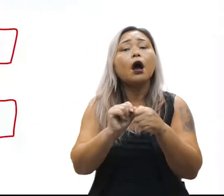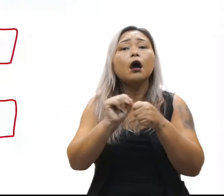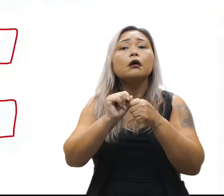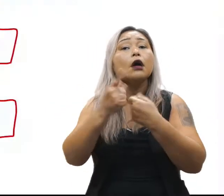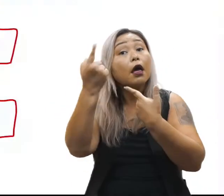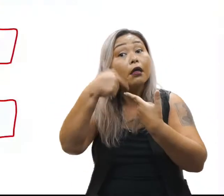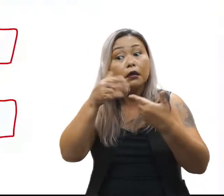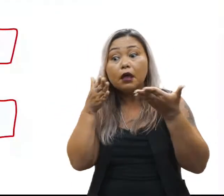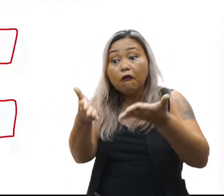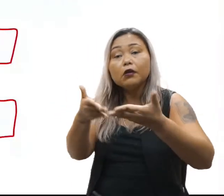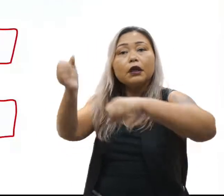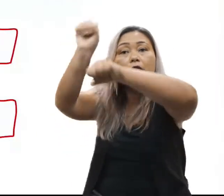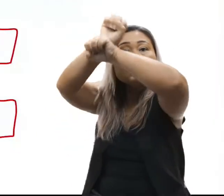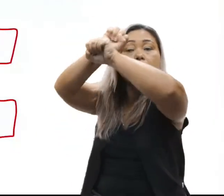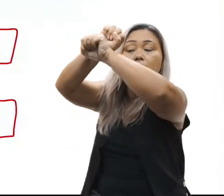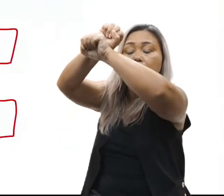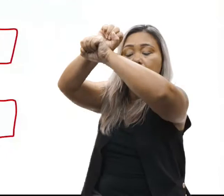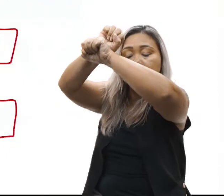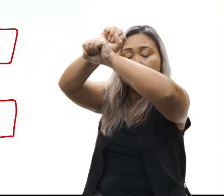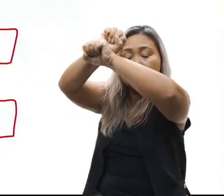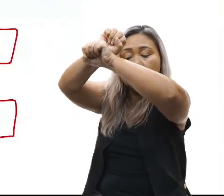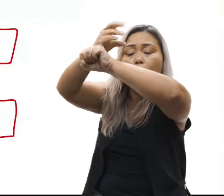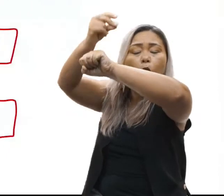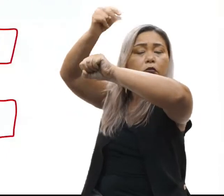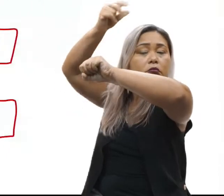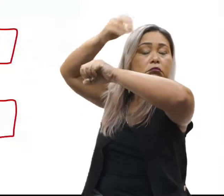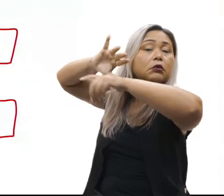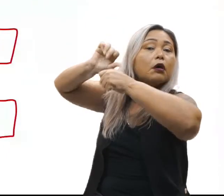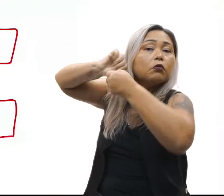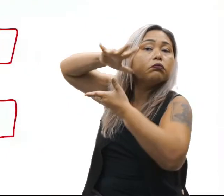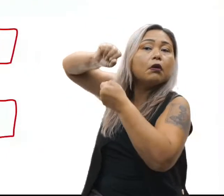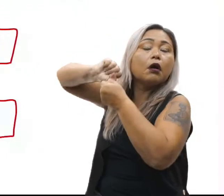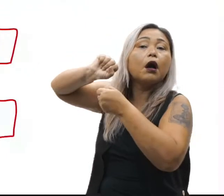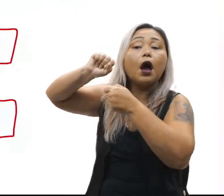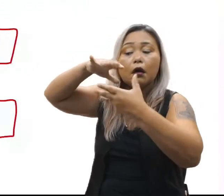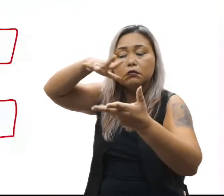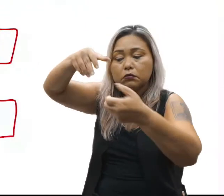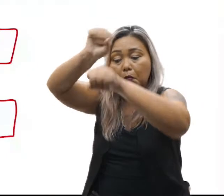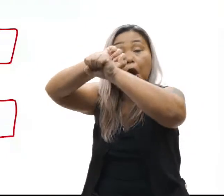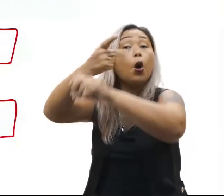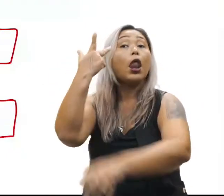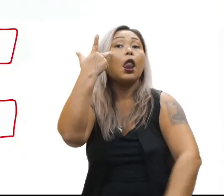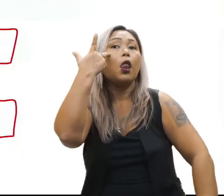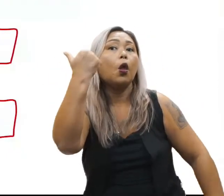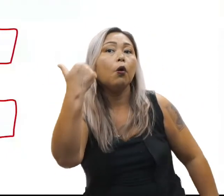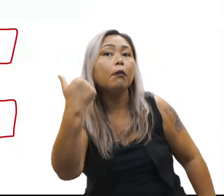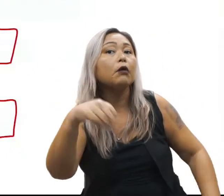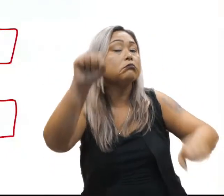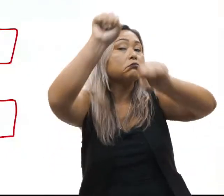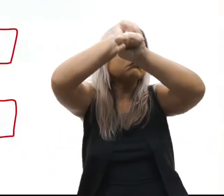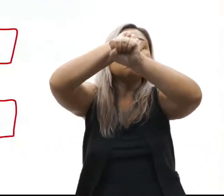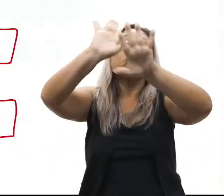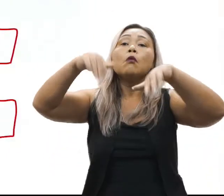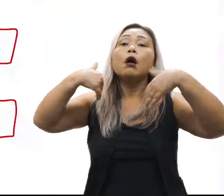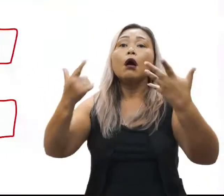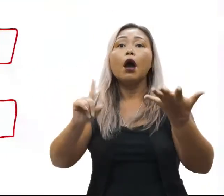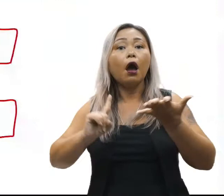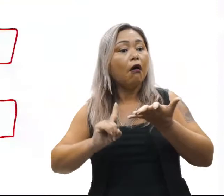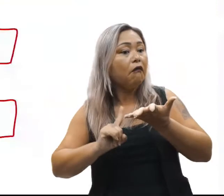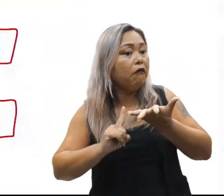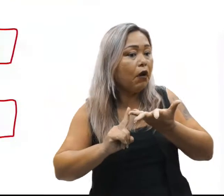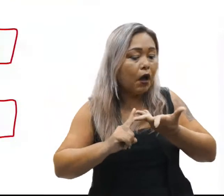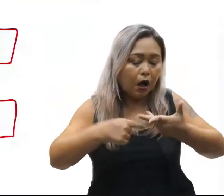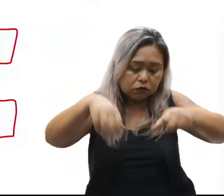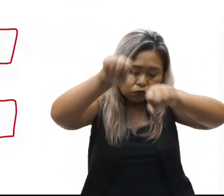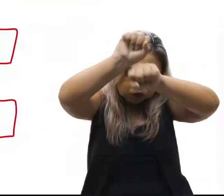escravidão, né? No mundo antigo, a escravidão era vista como algo normal. Havia várias formas de